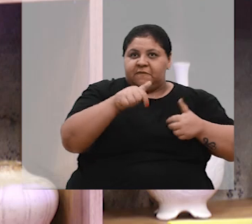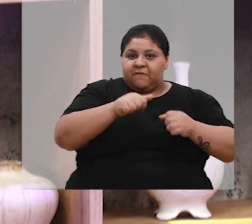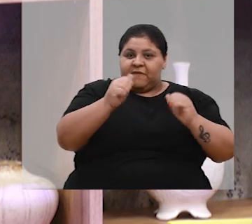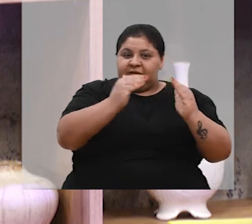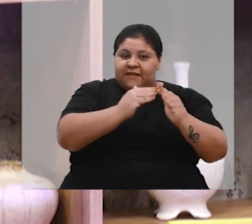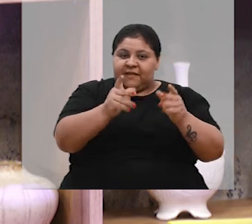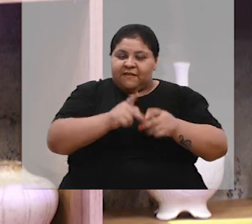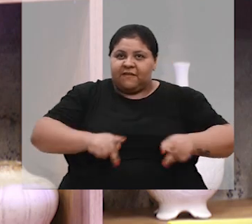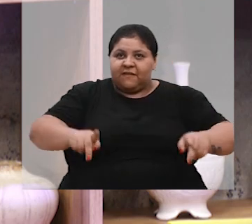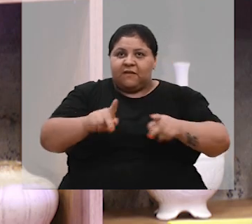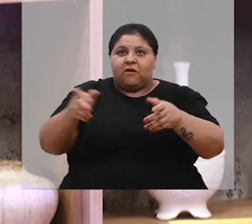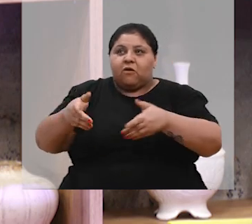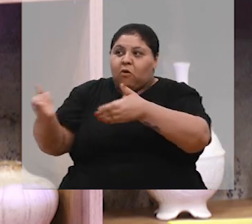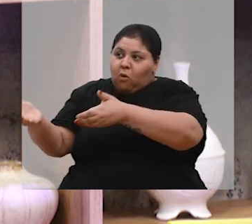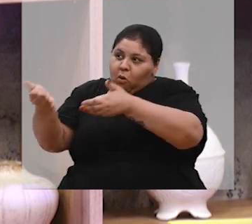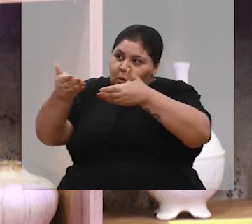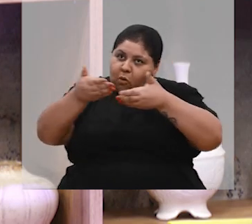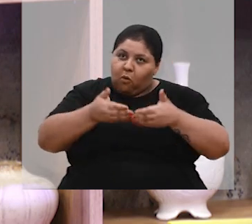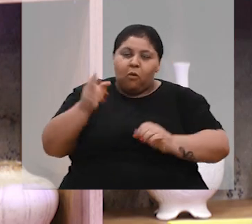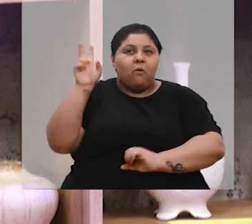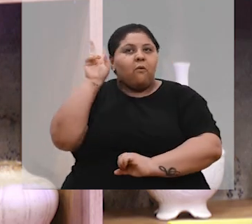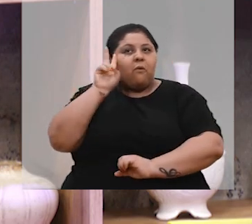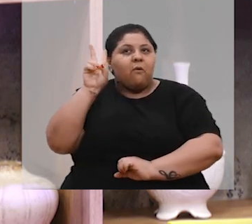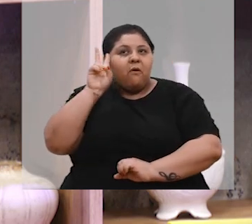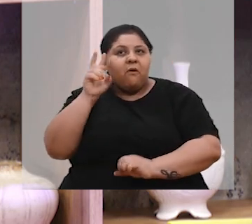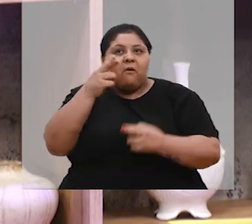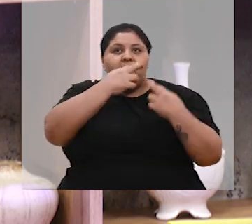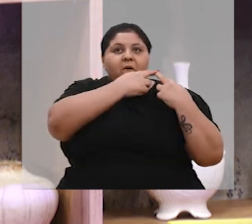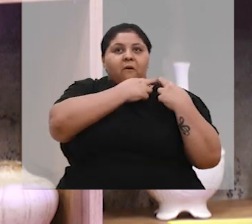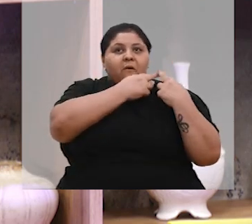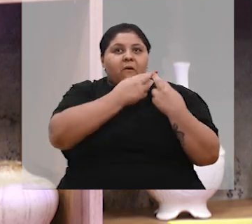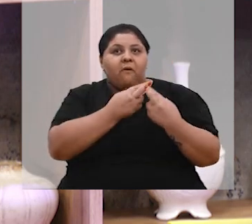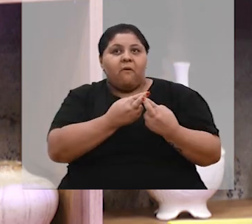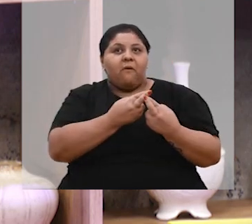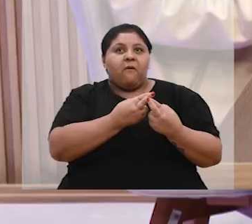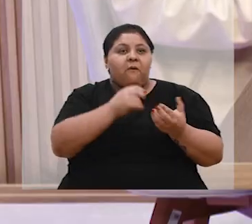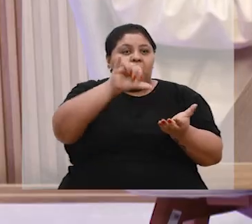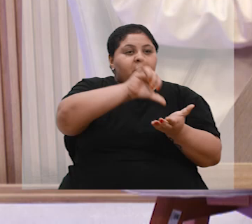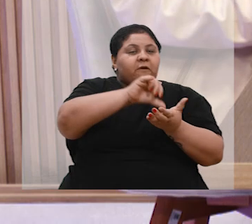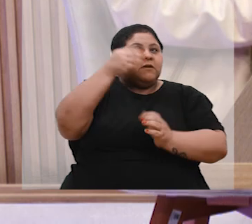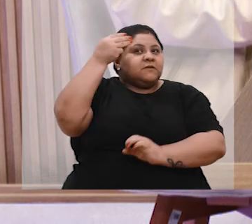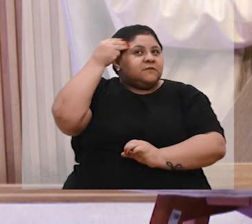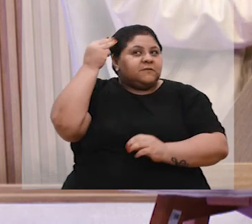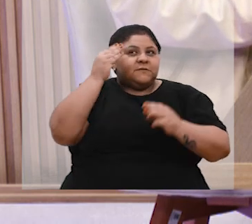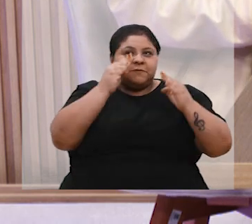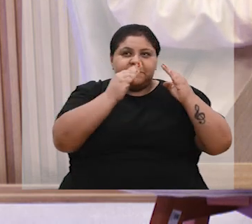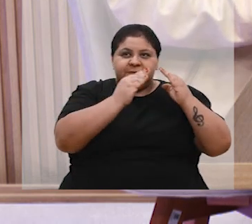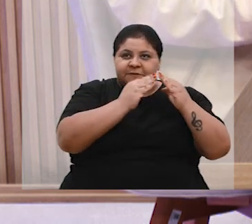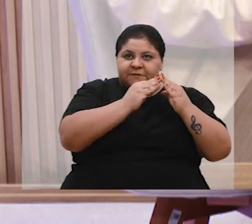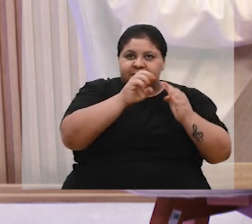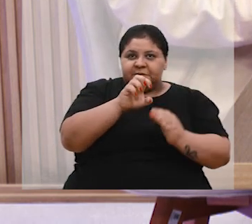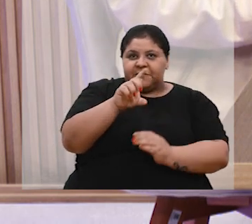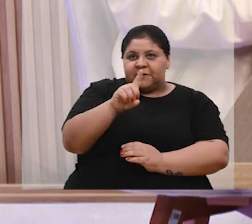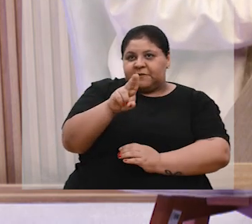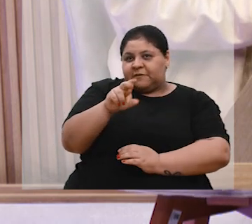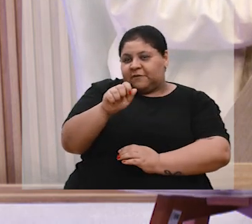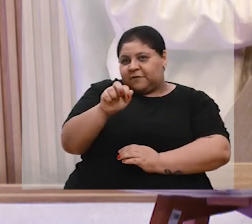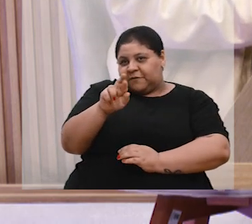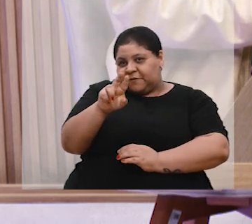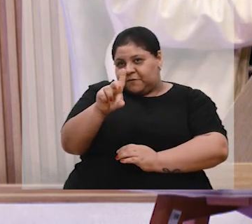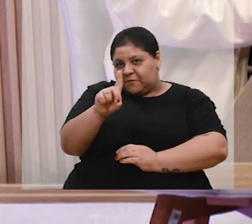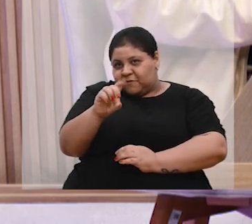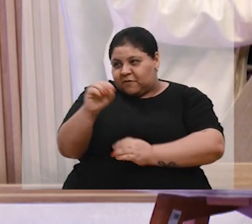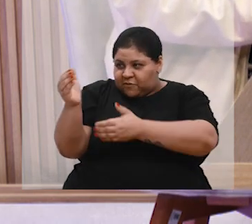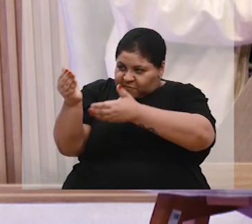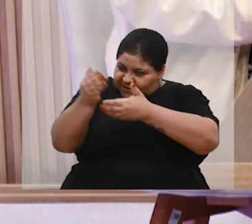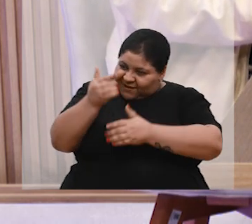hoje recebendo o historiador e o responsável pelo Centro de Memória da Casa, Eduardo Reis. Eduardo, obrigado por estar aqui conosco mais uma vez no